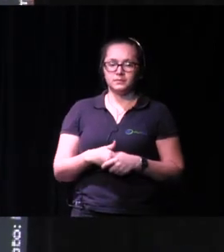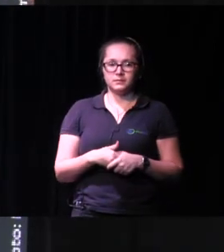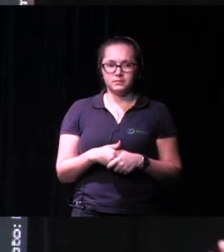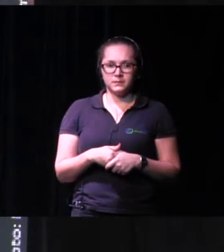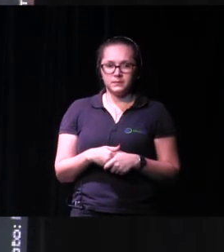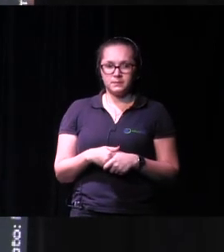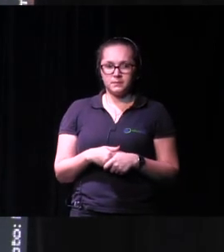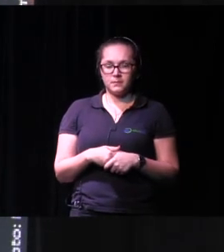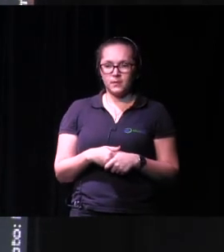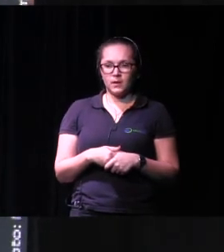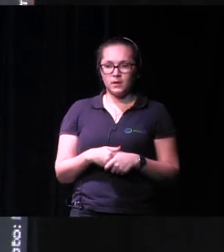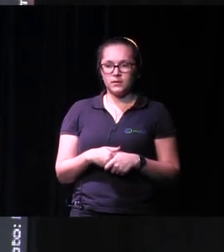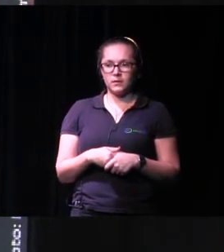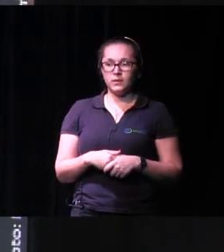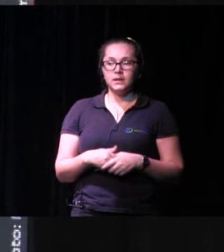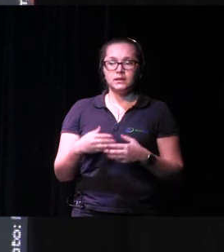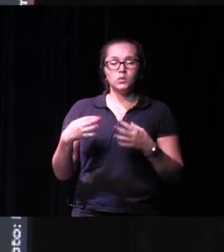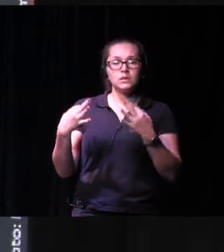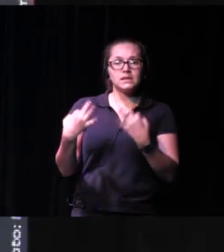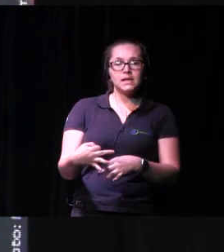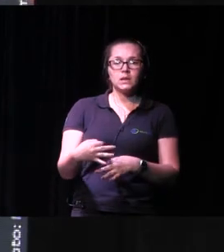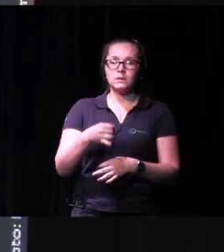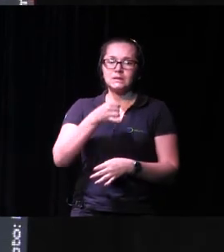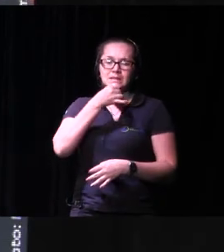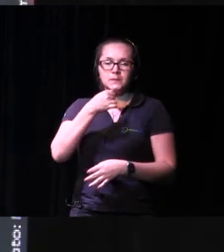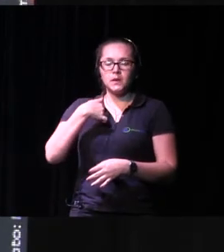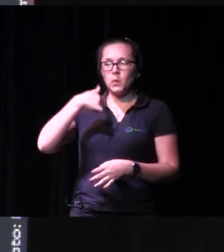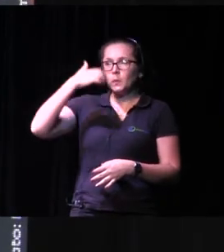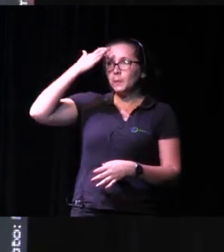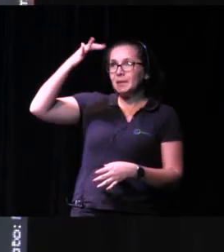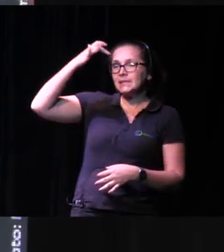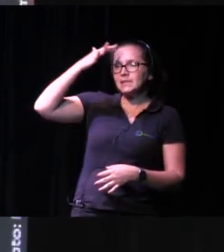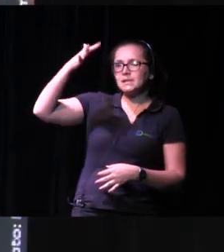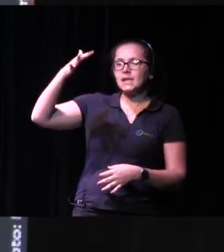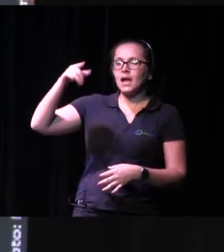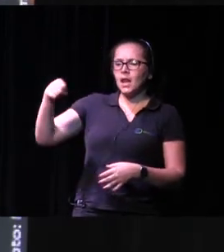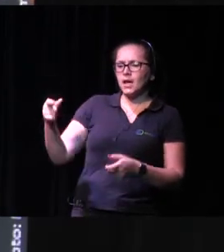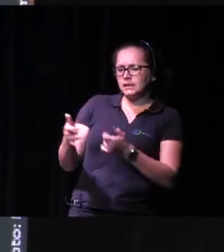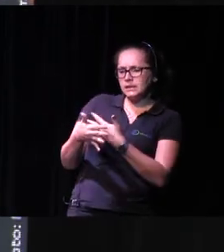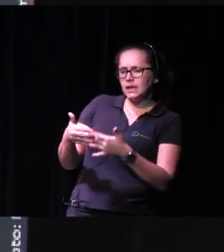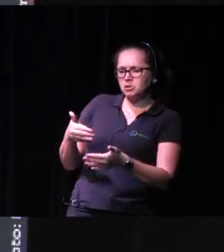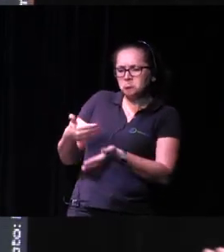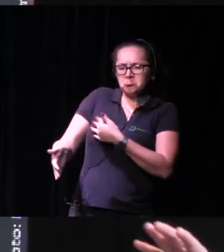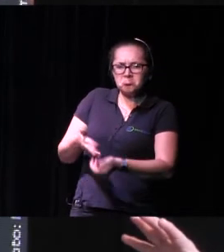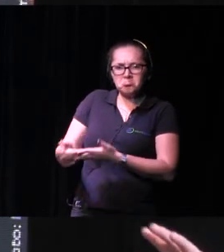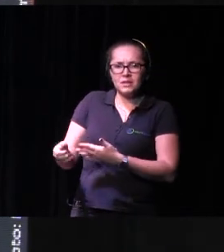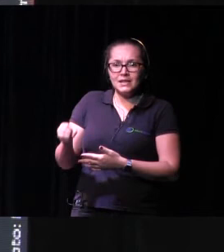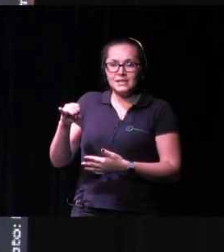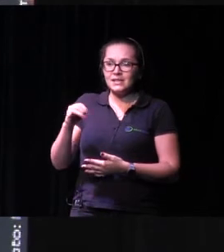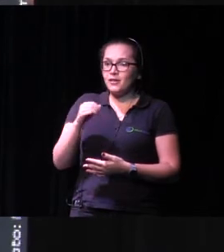Então, não se pode pensar a cidade, qualquer cidade, sem essas três visões.